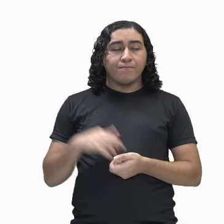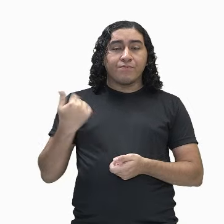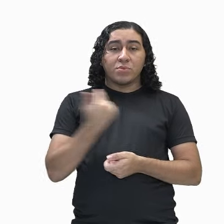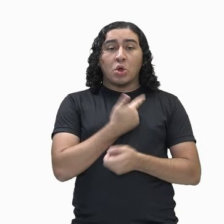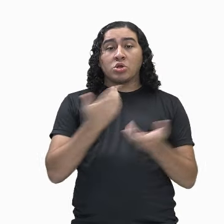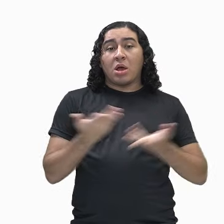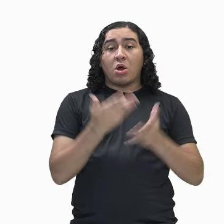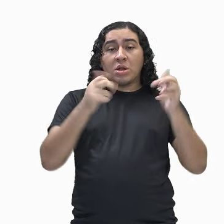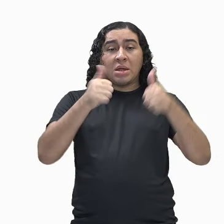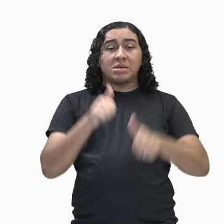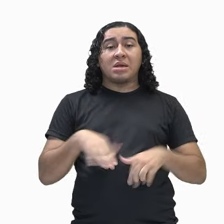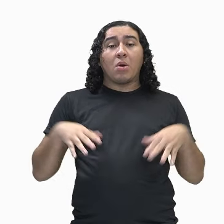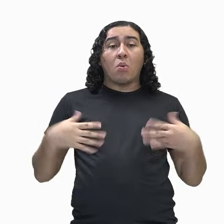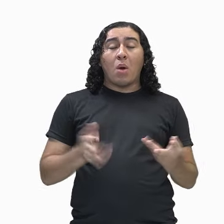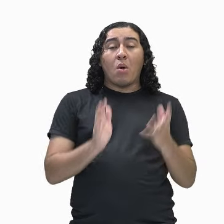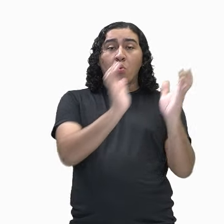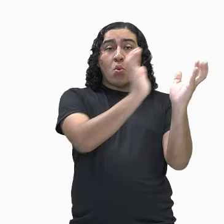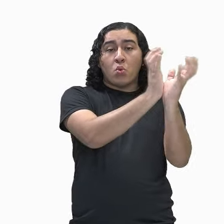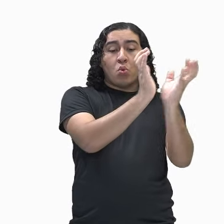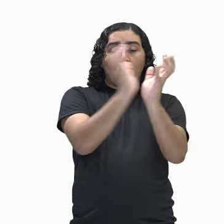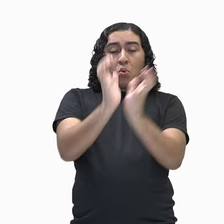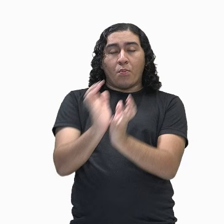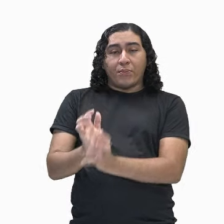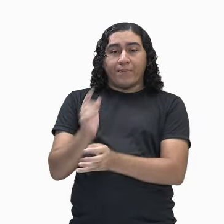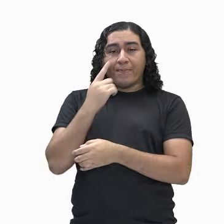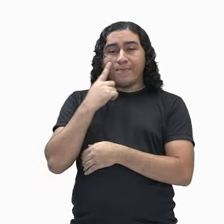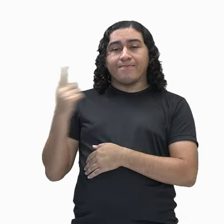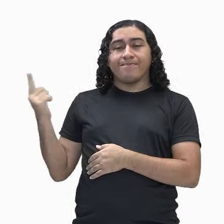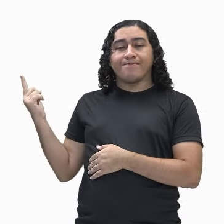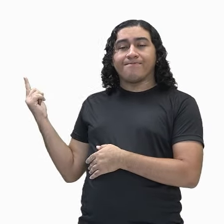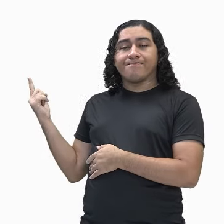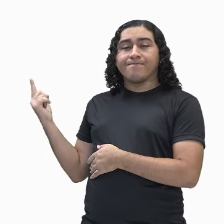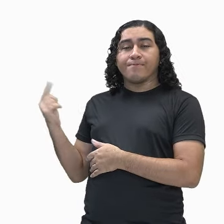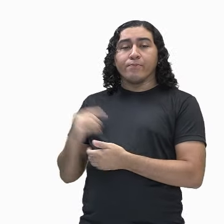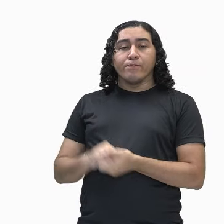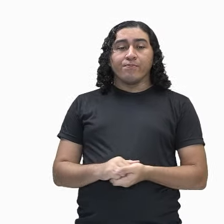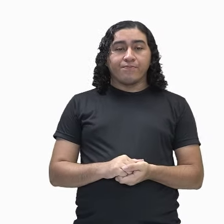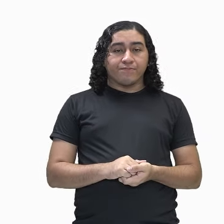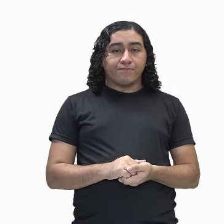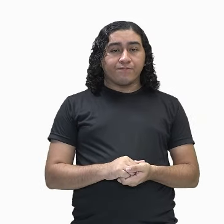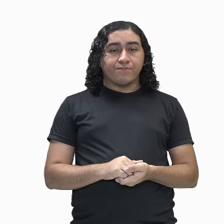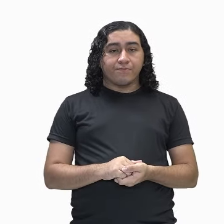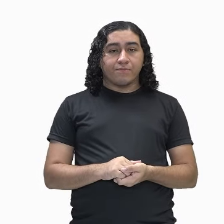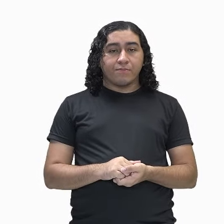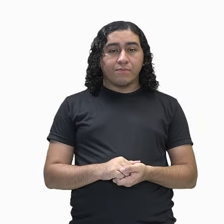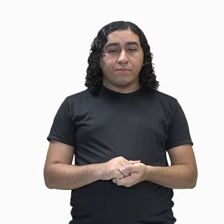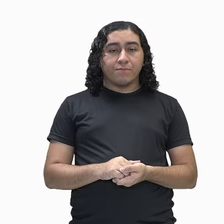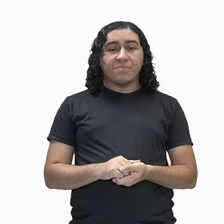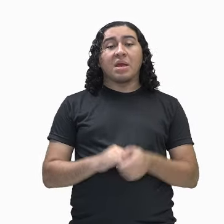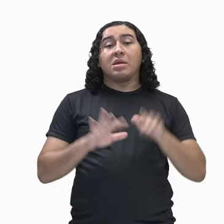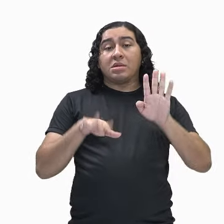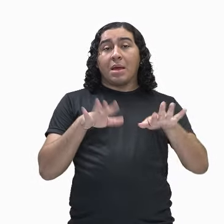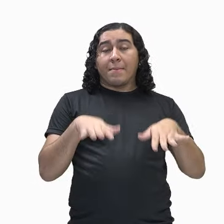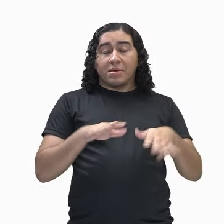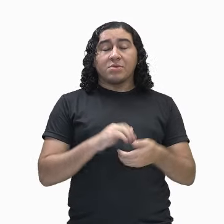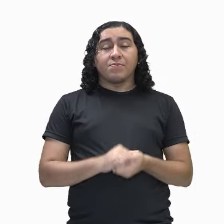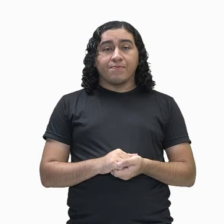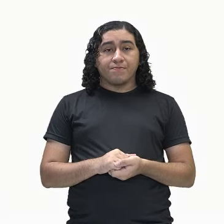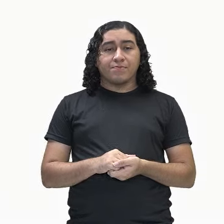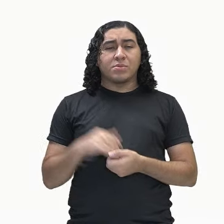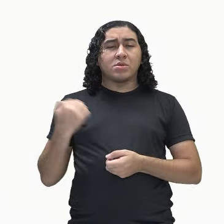a classificação dos peixes. Olha só, a gente tem aqui a classificação de acordo com o seu grupo, né? A gente